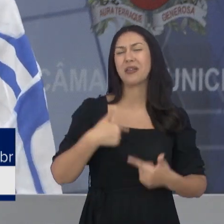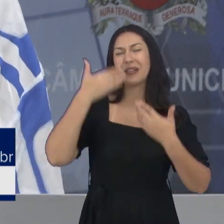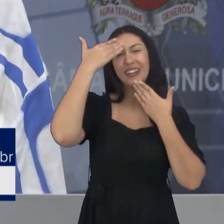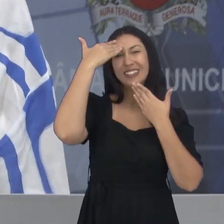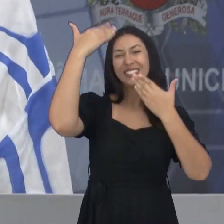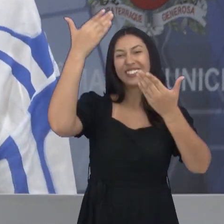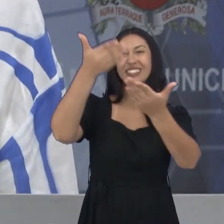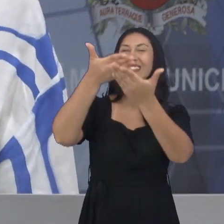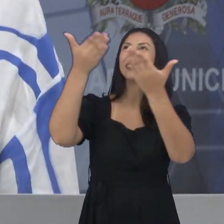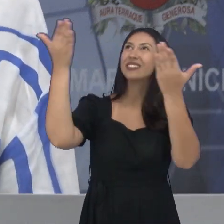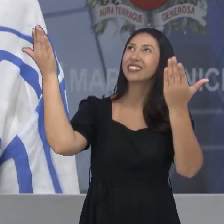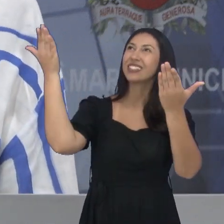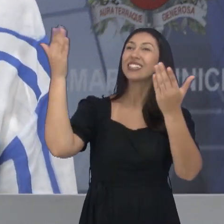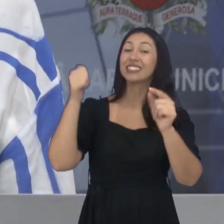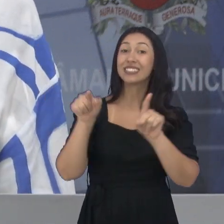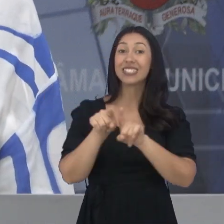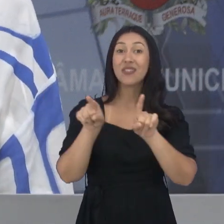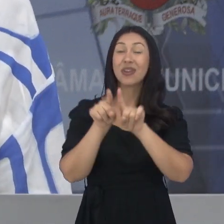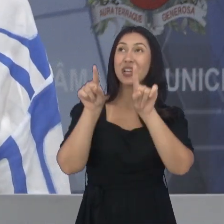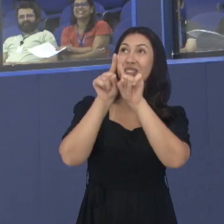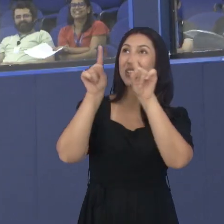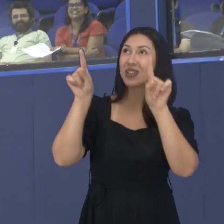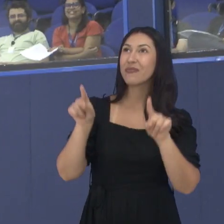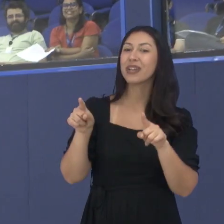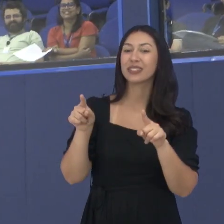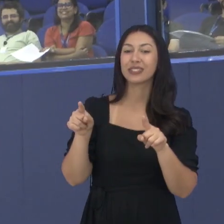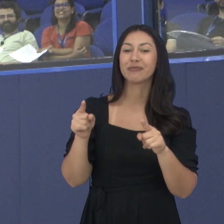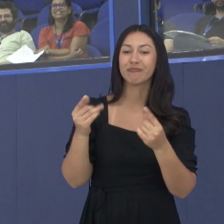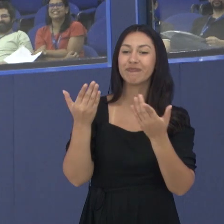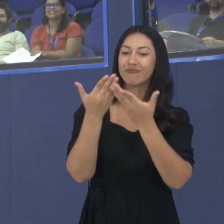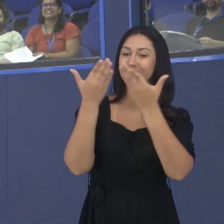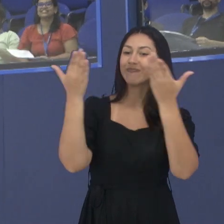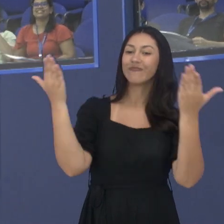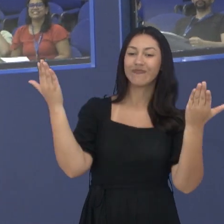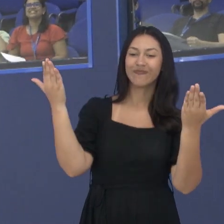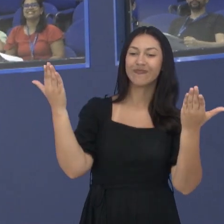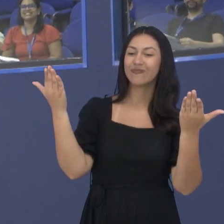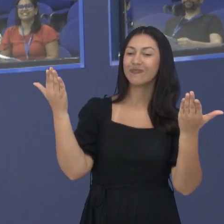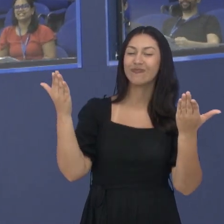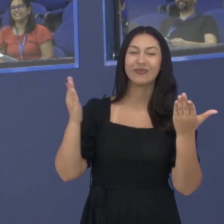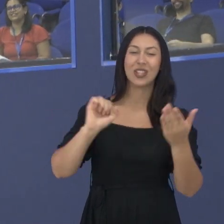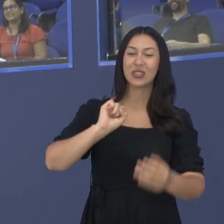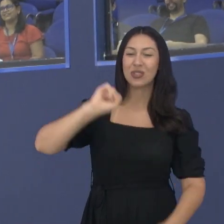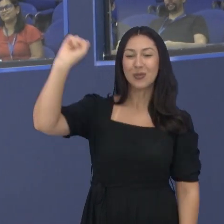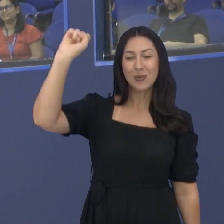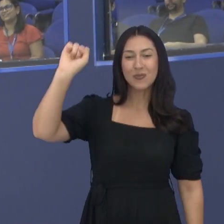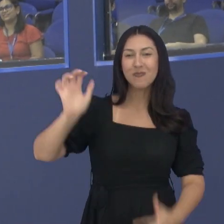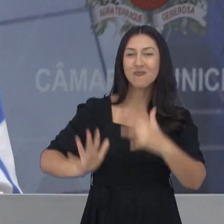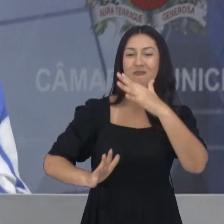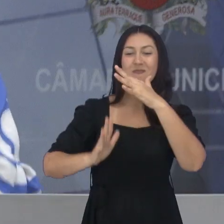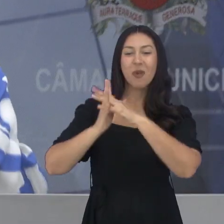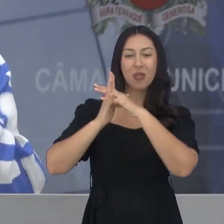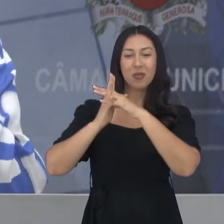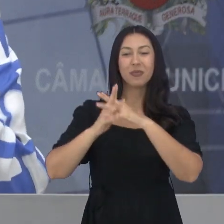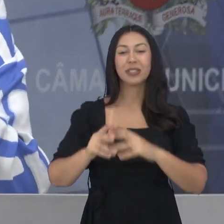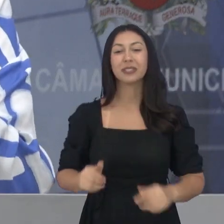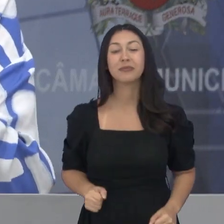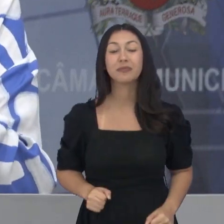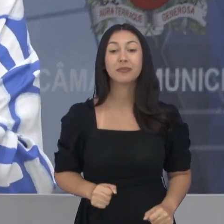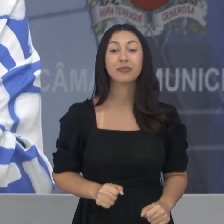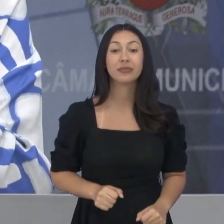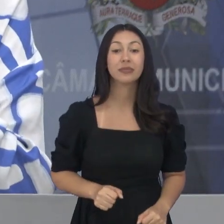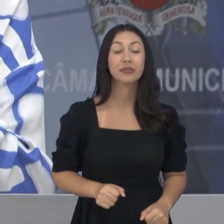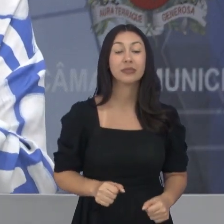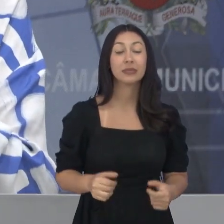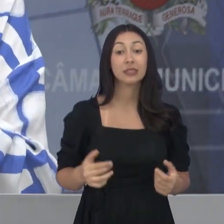gratidão aí pelo pessoal do meu gabinete, porque vocês realmente são feras. E ontem, eu acho que a coisa